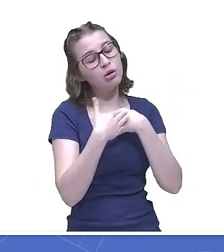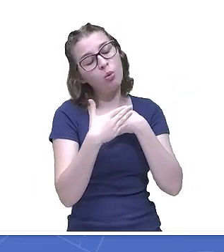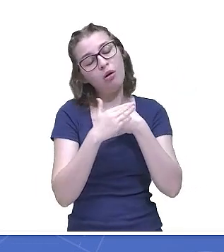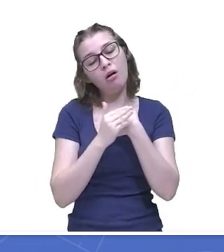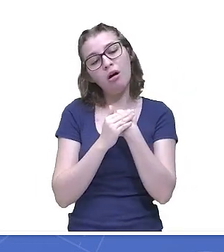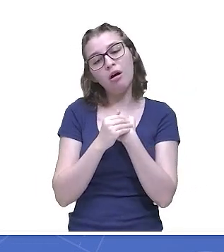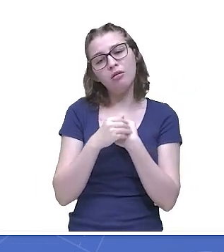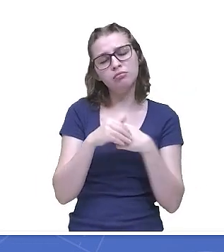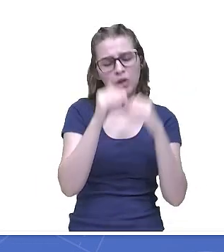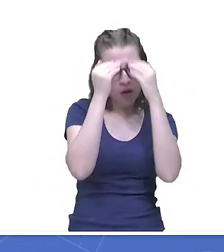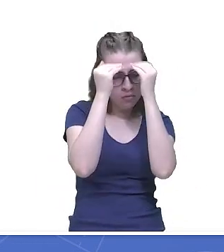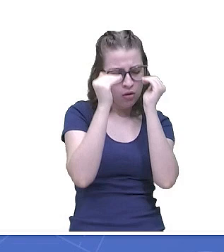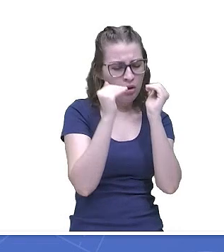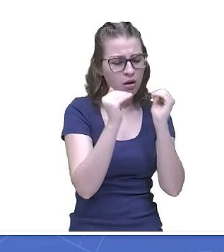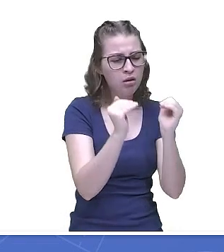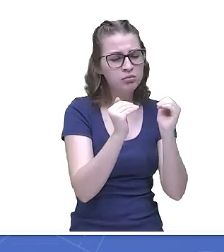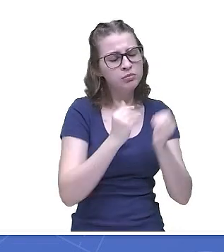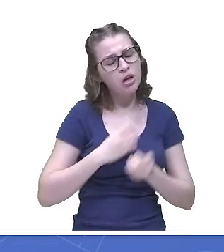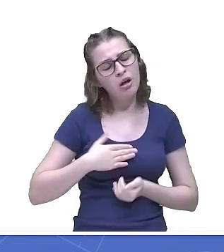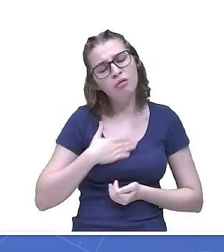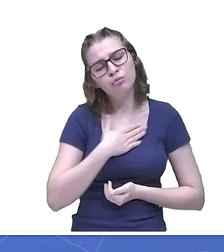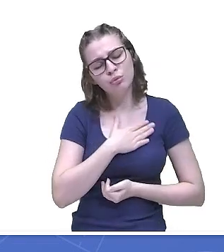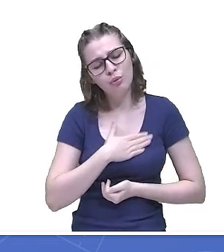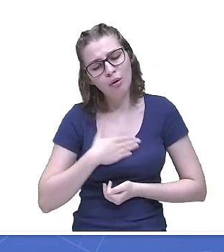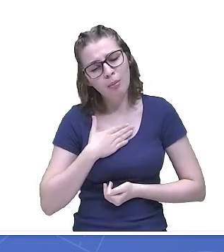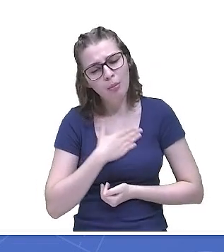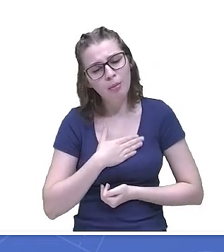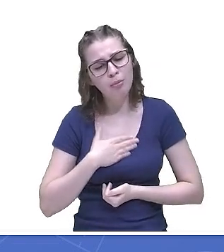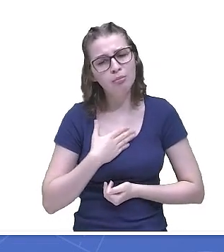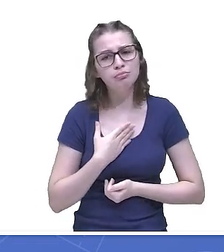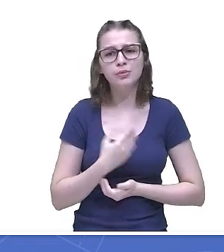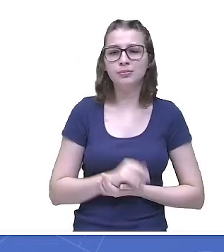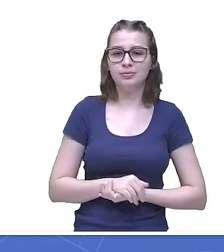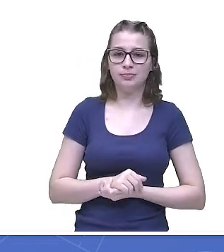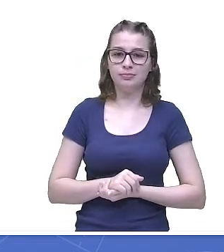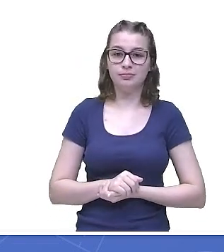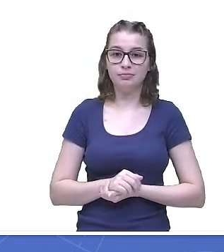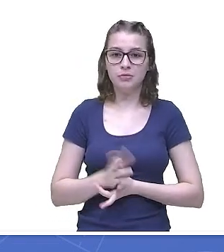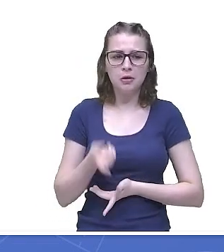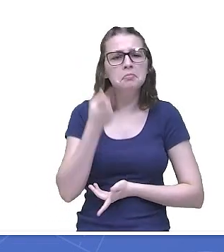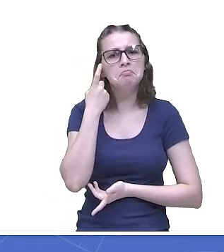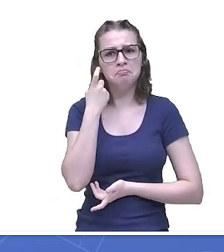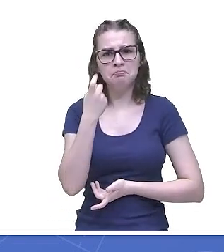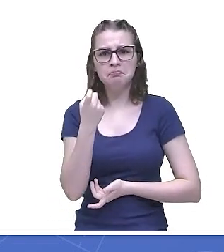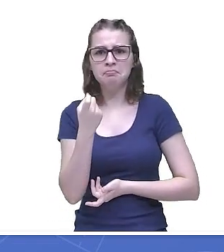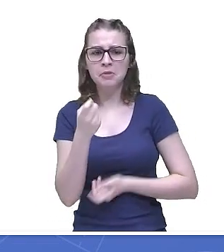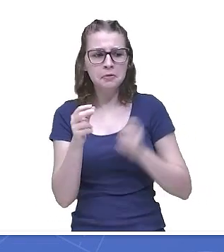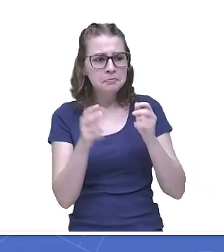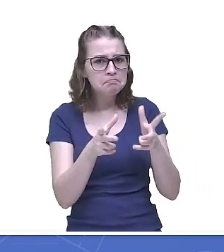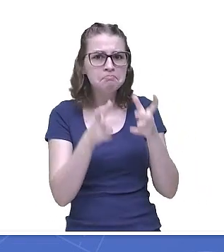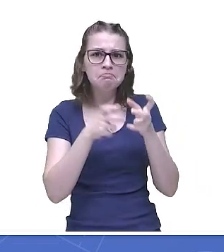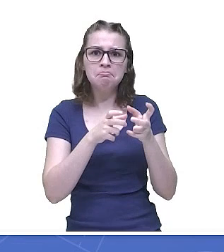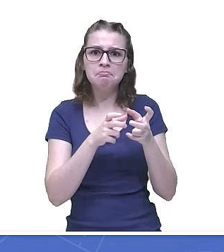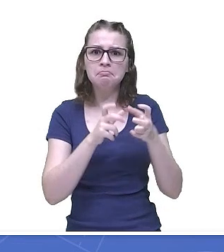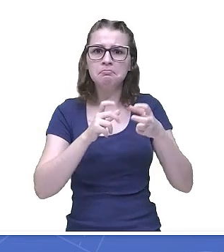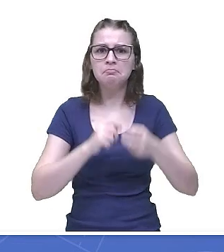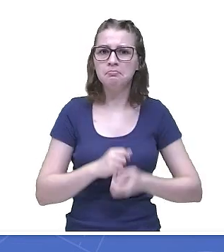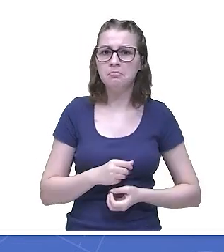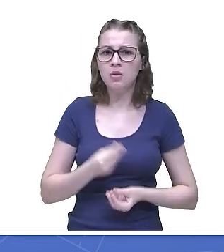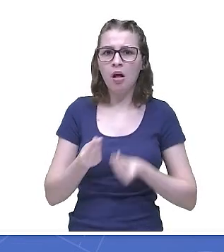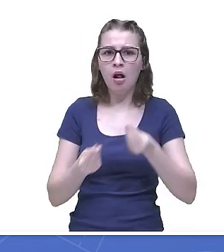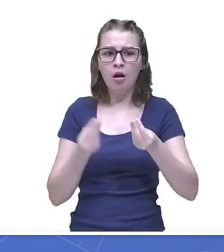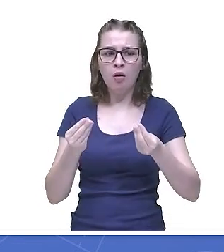do amor, né? Então, é interessante como a gente vai percebendo como que